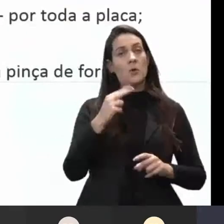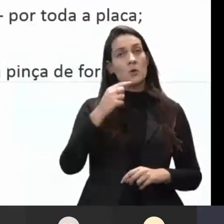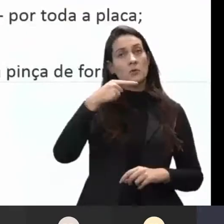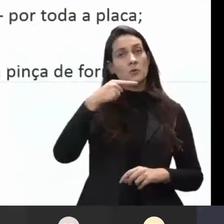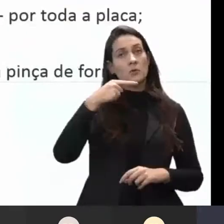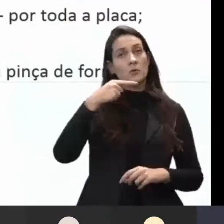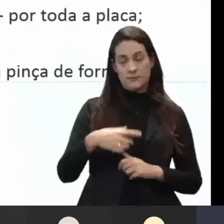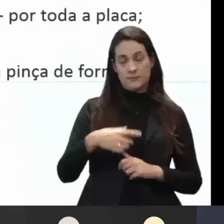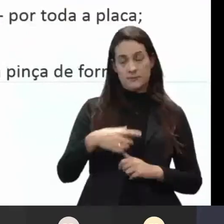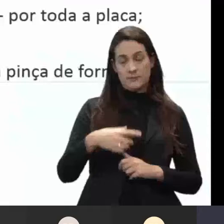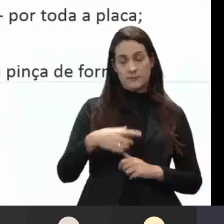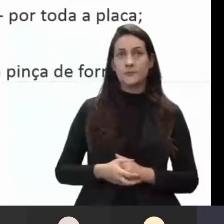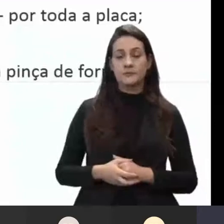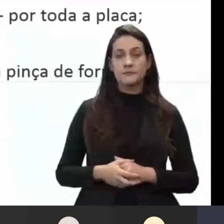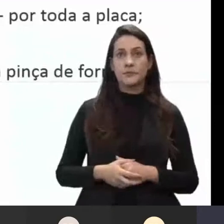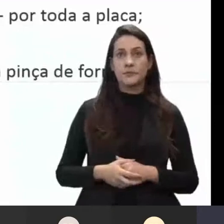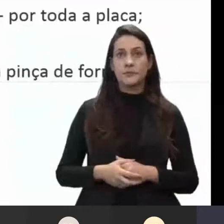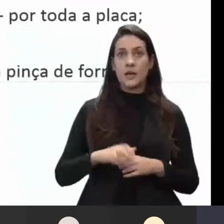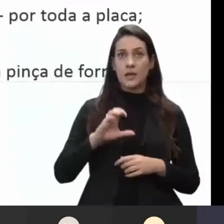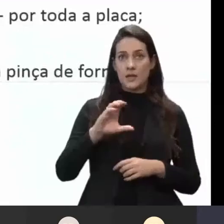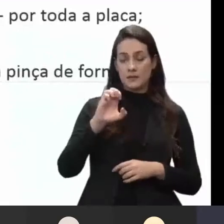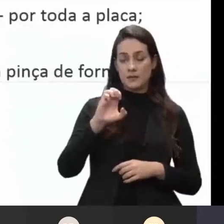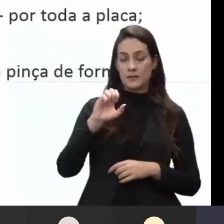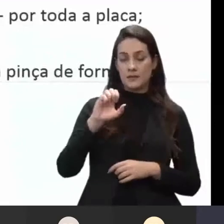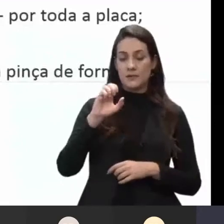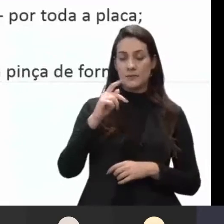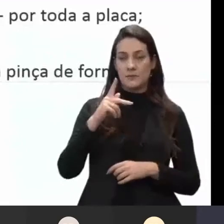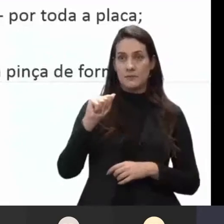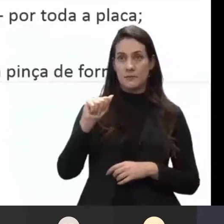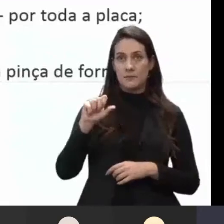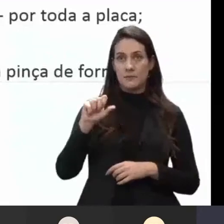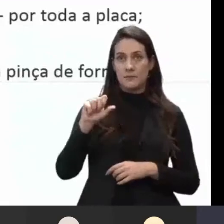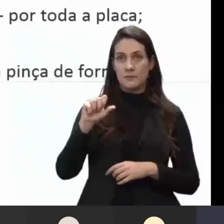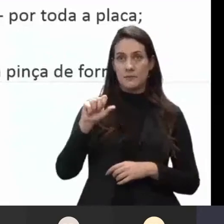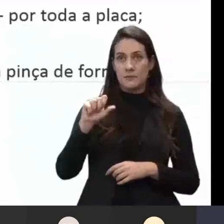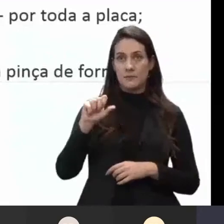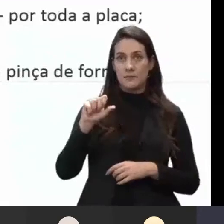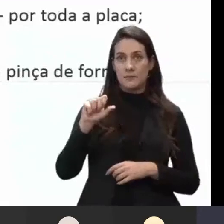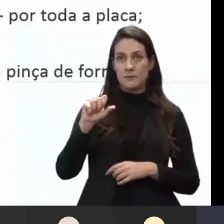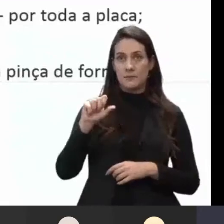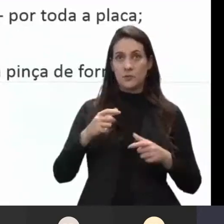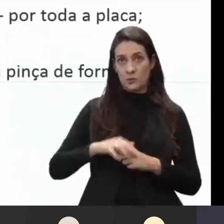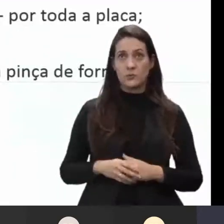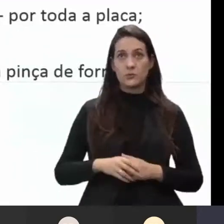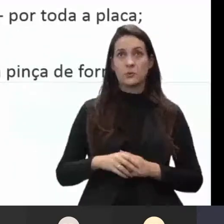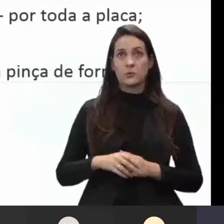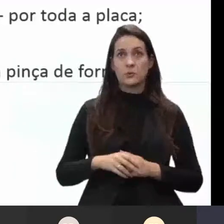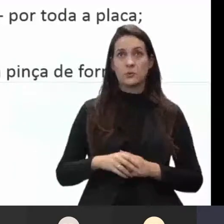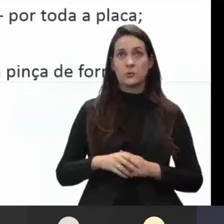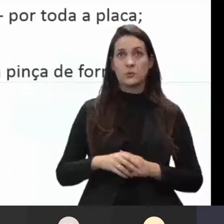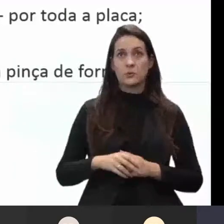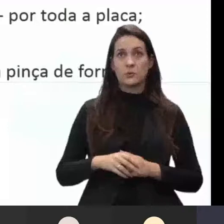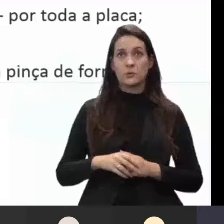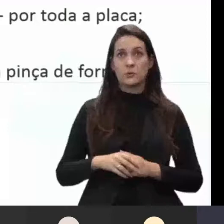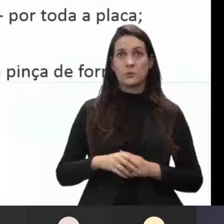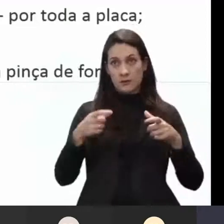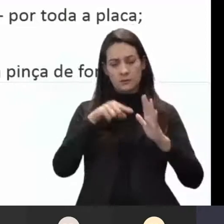vai preparar essa suspensão com essas cepas bacterianas, utilizando a salina estéril, então, cloreto de sódio